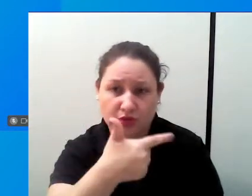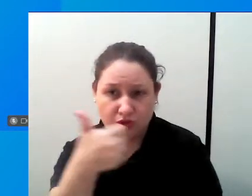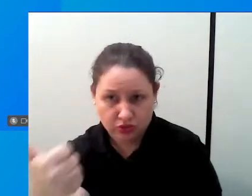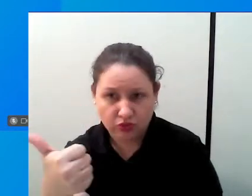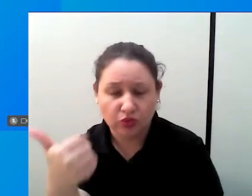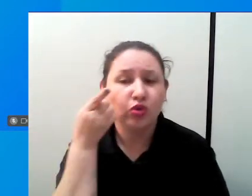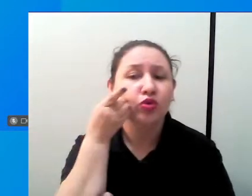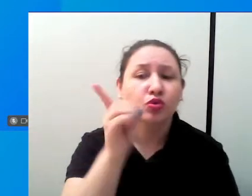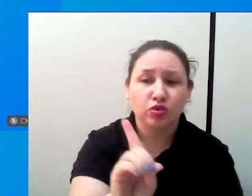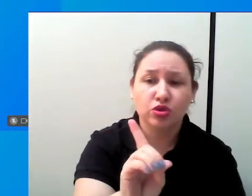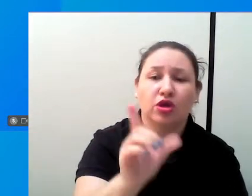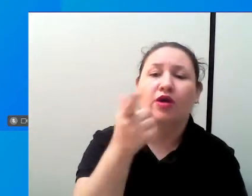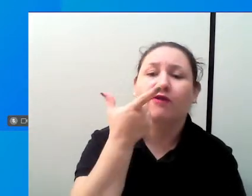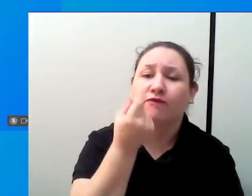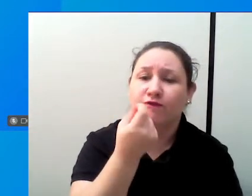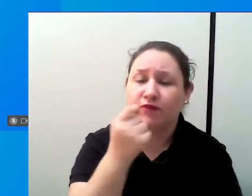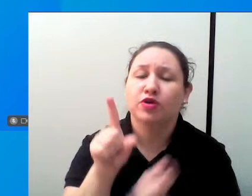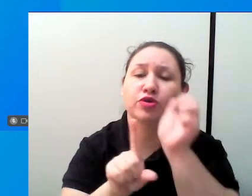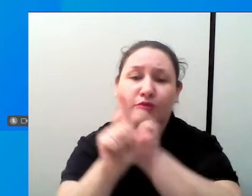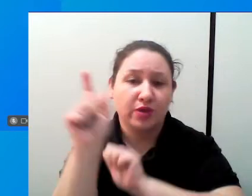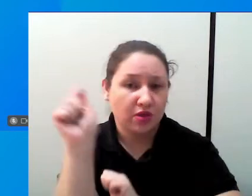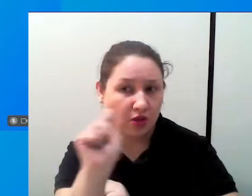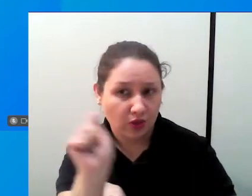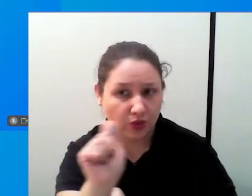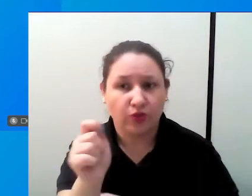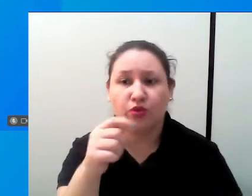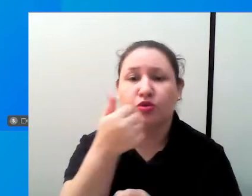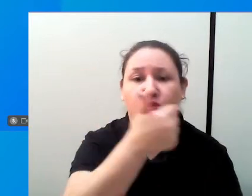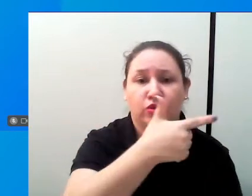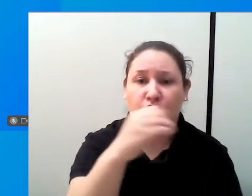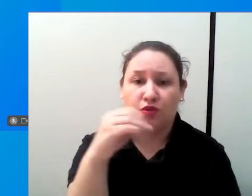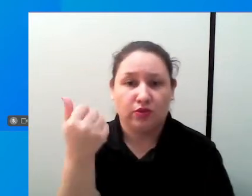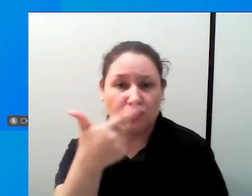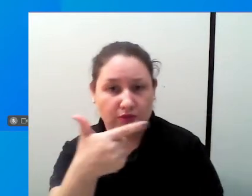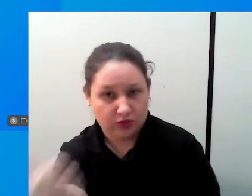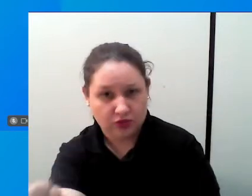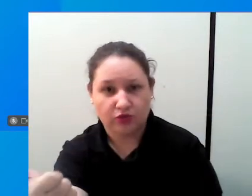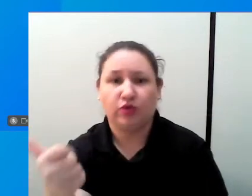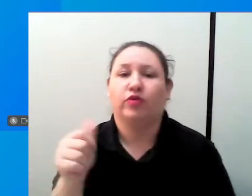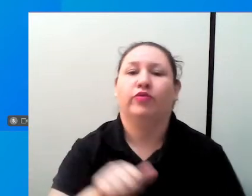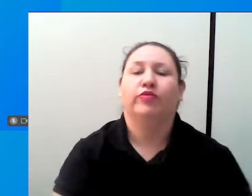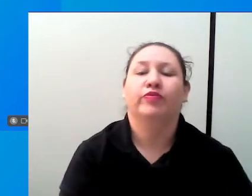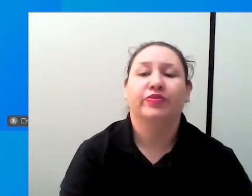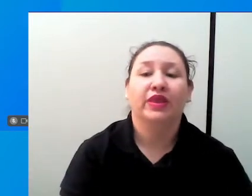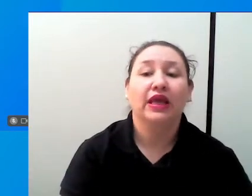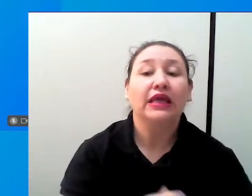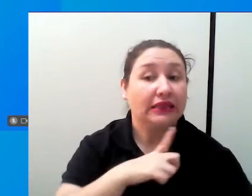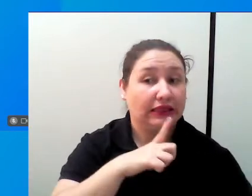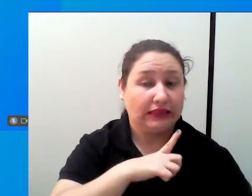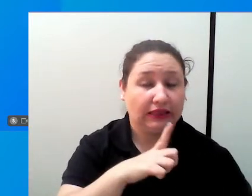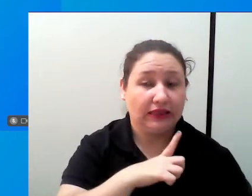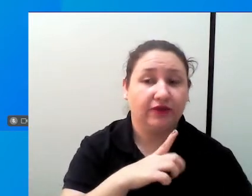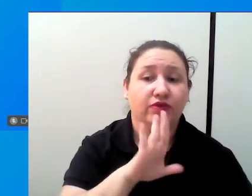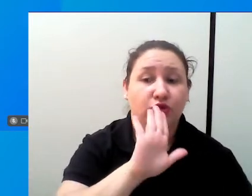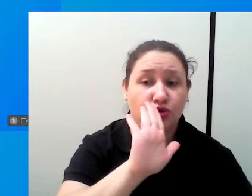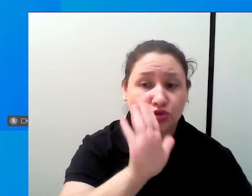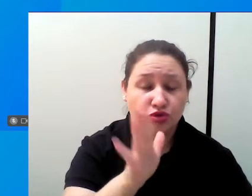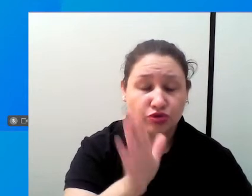de agosto de 2021, foi regulamentada através da nossa resolução número 29. E